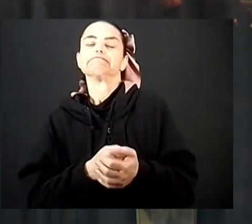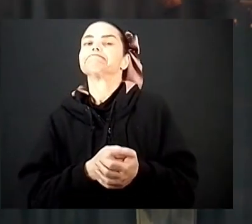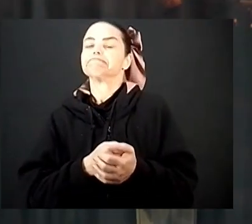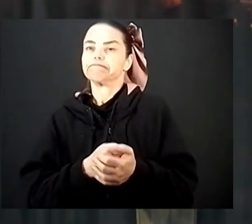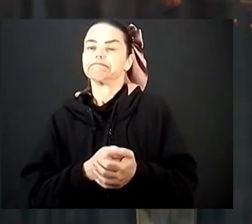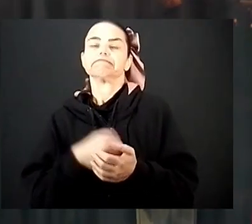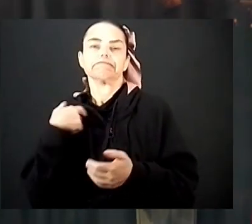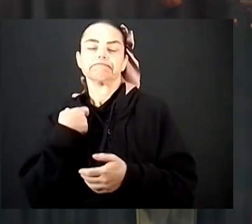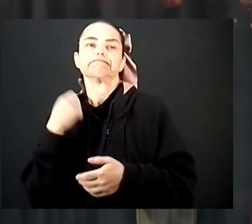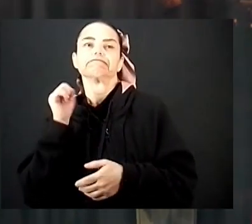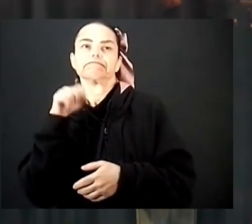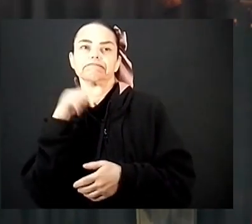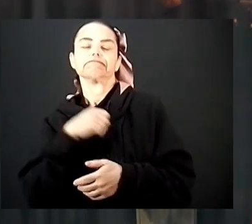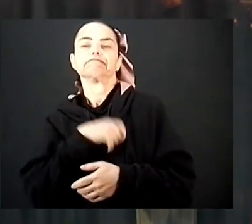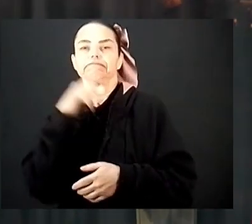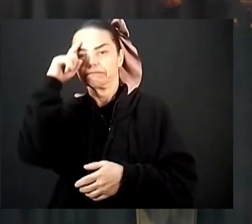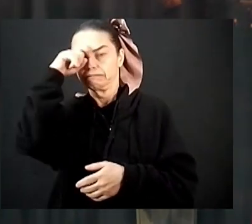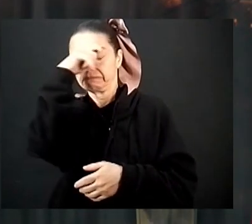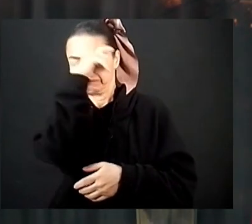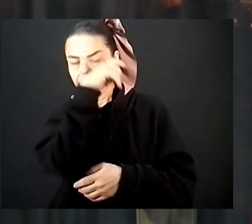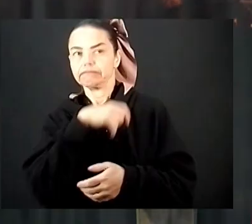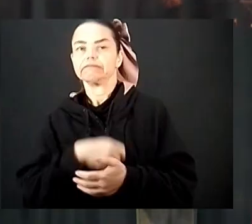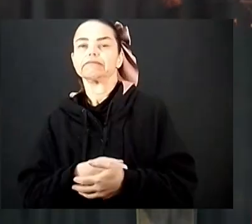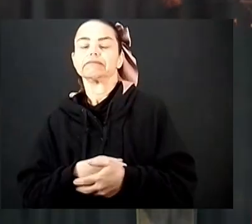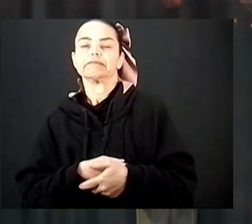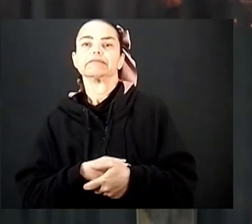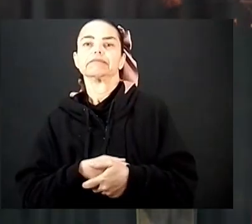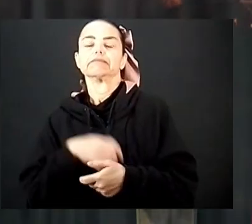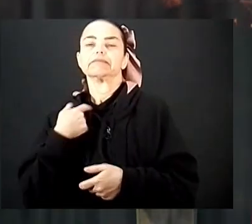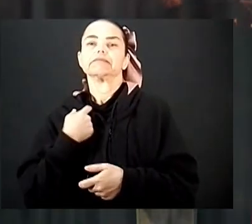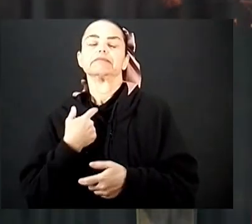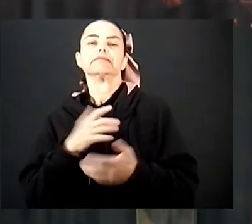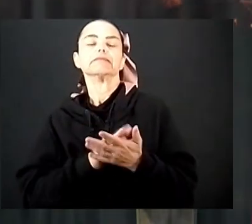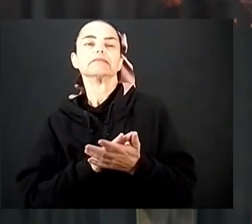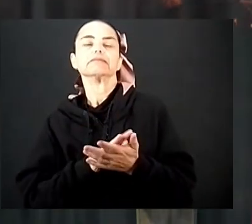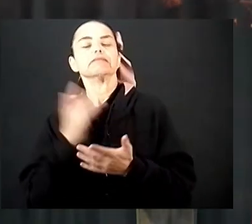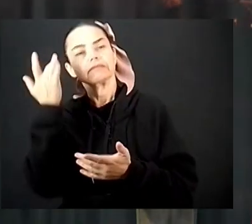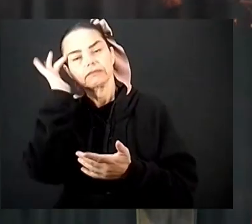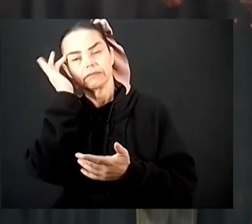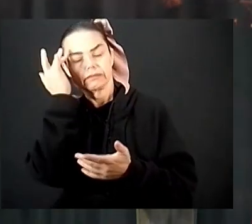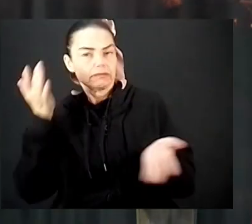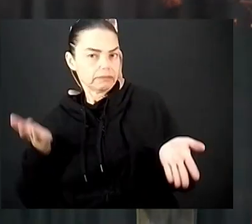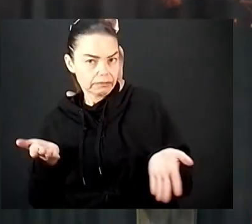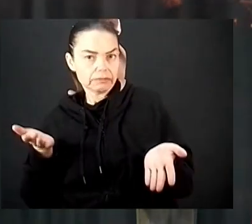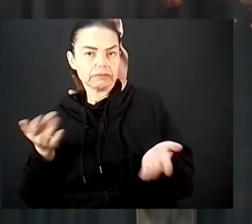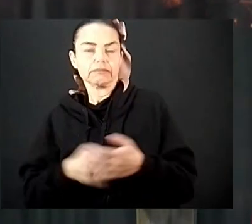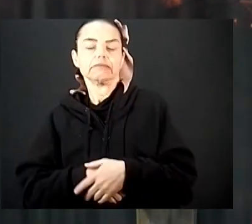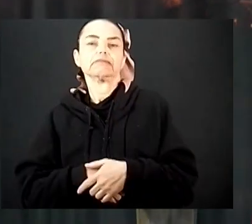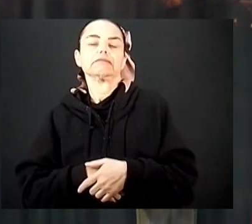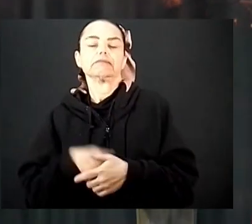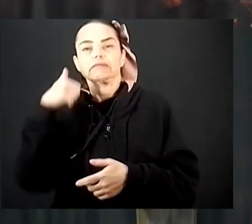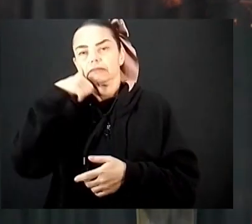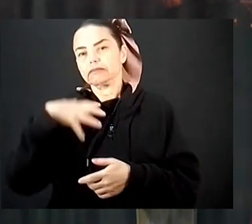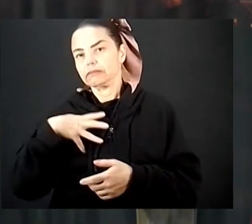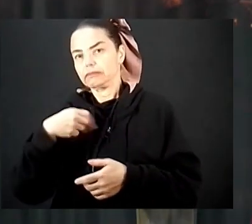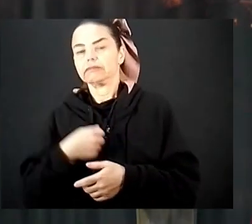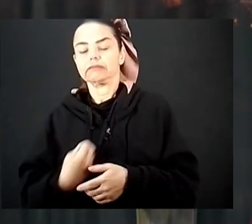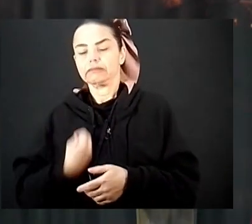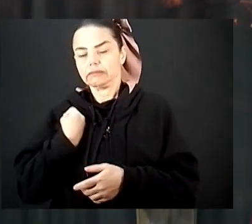está mais difícil de ser elaborado. E eu acho que nesse caso dessa filha que vive